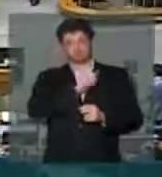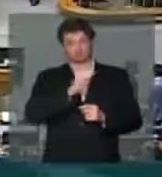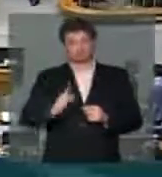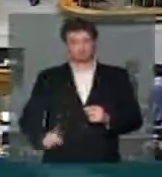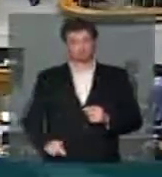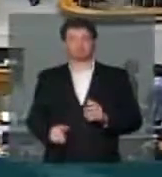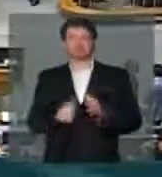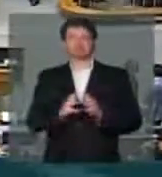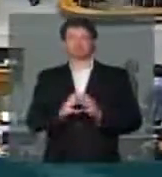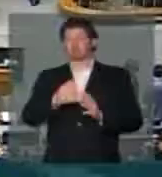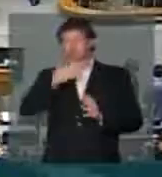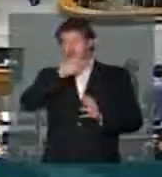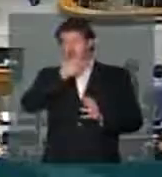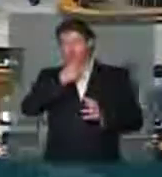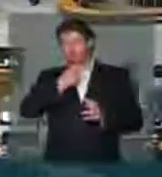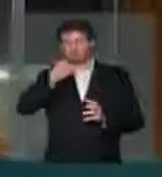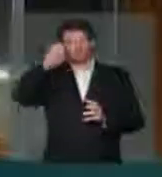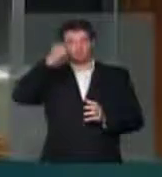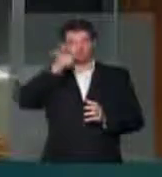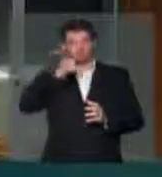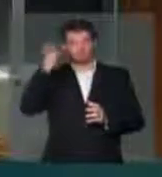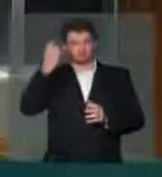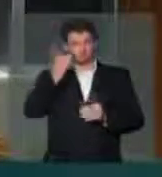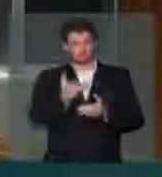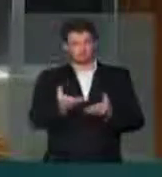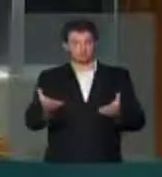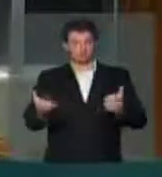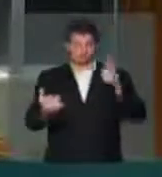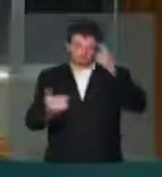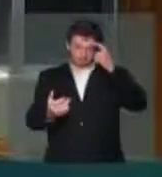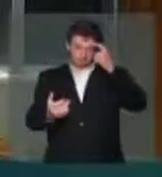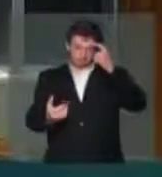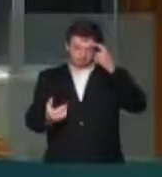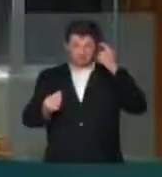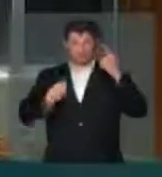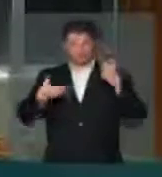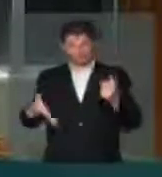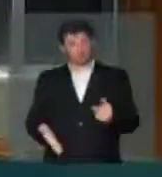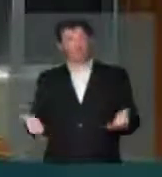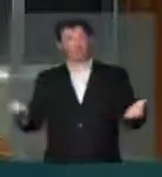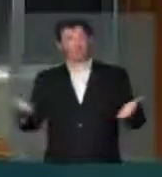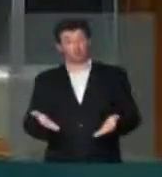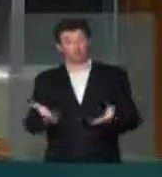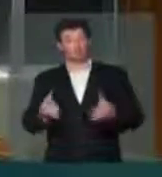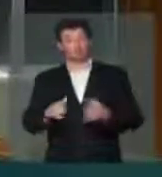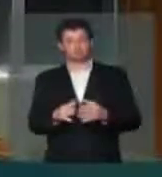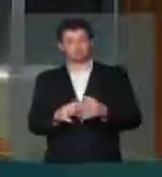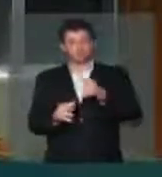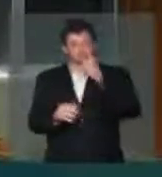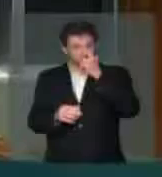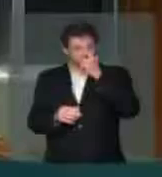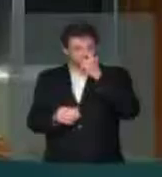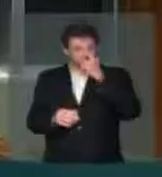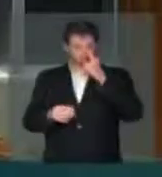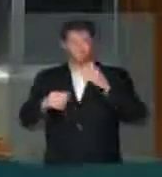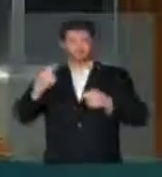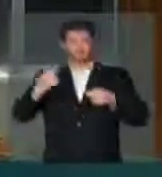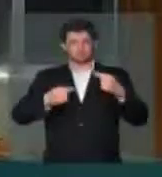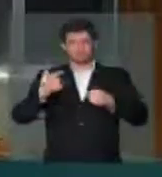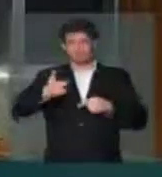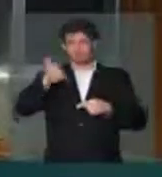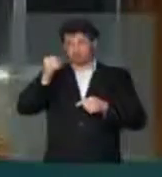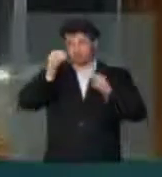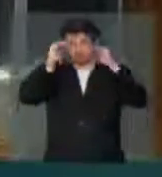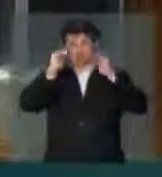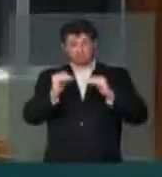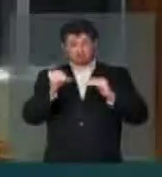presidente, senhoras e senhores deputados, se estamos aqui hoje, presidente, discutindo a redução